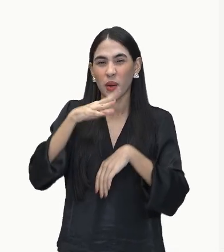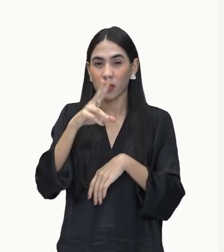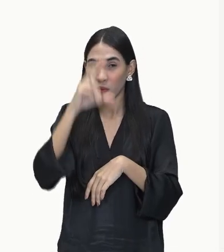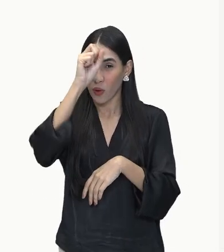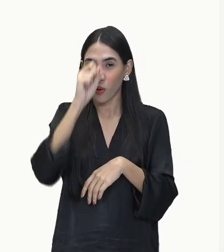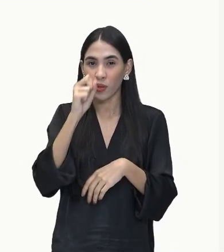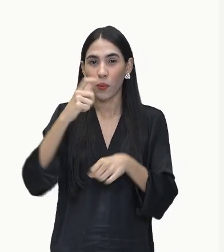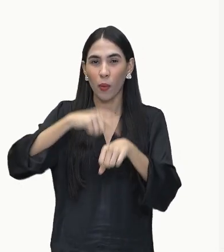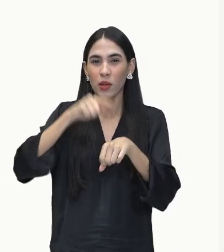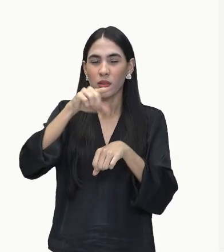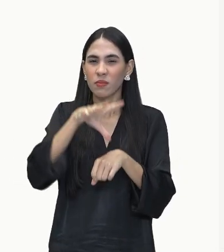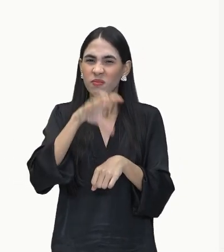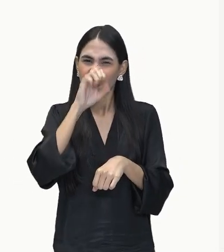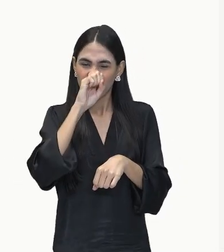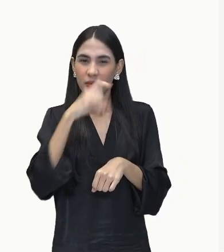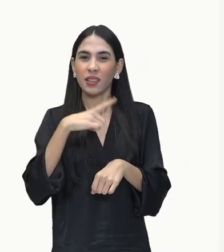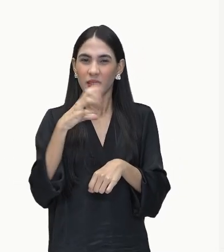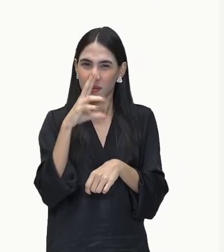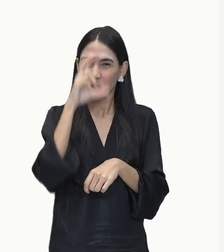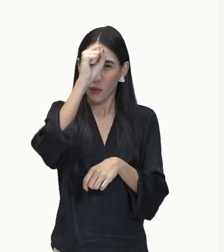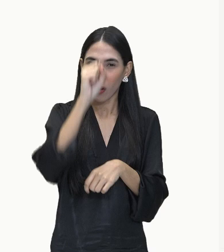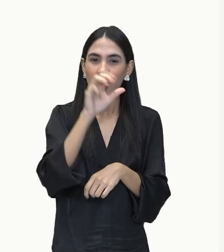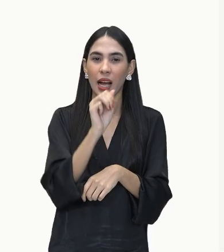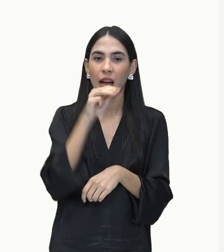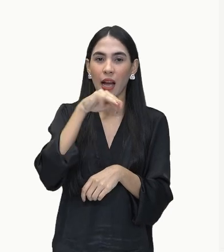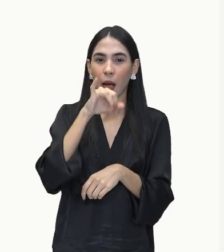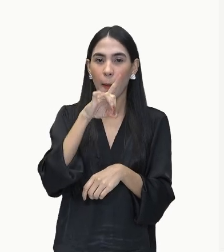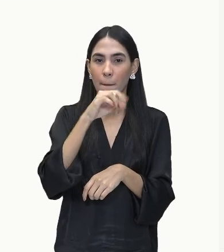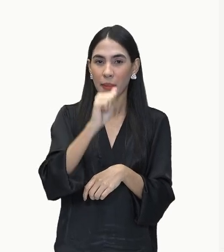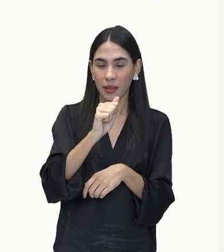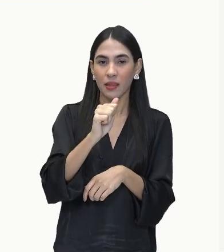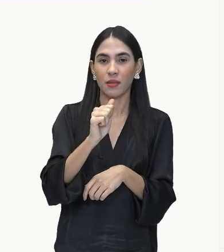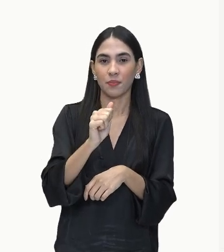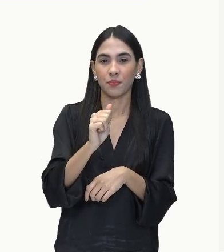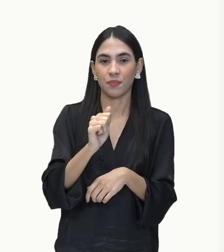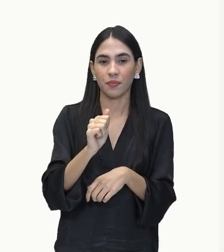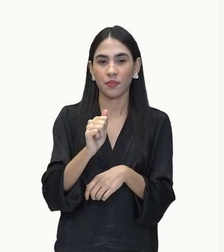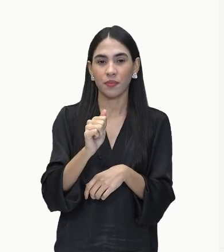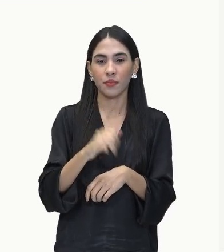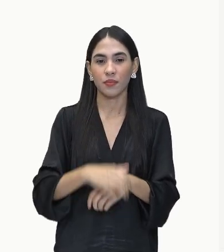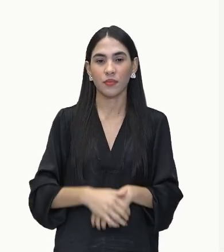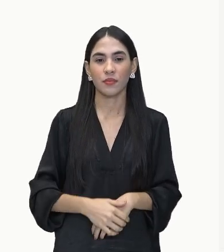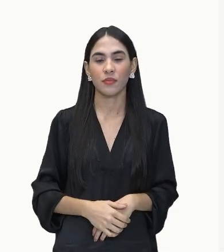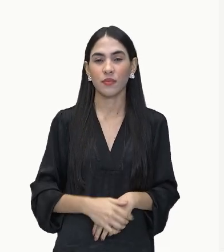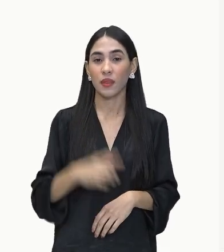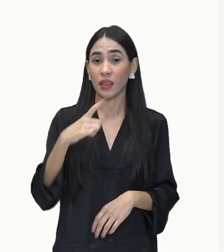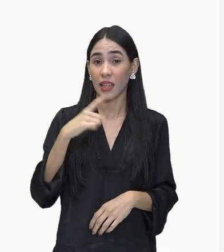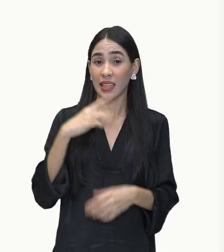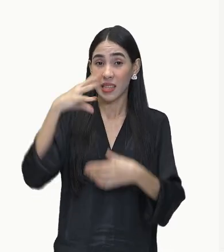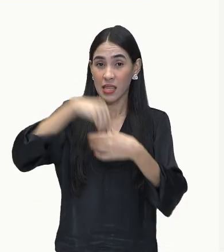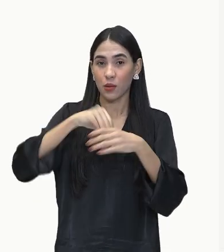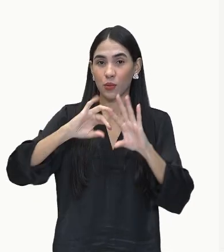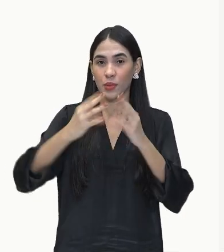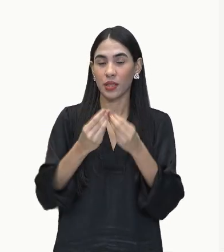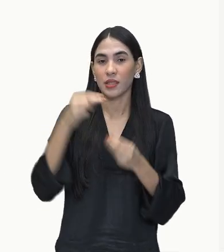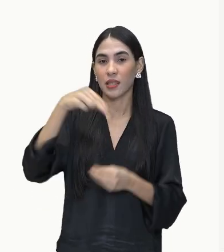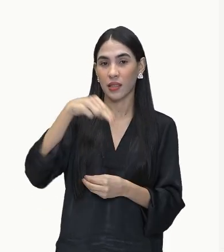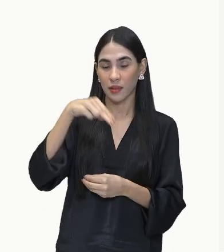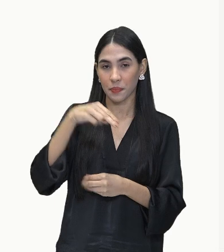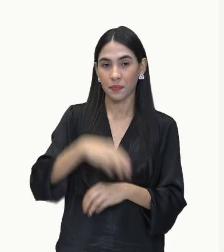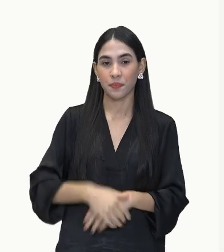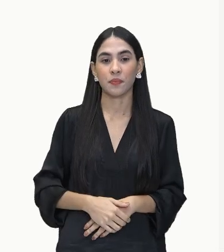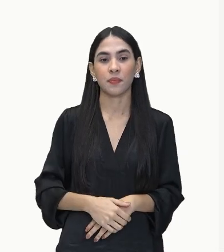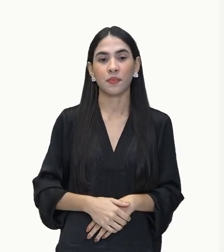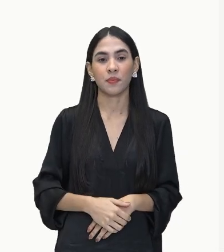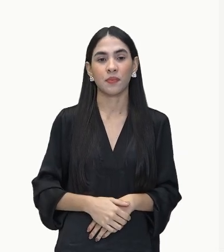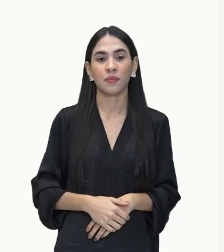cheiro, tem o cheiro forte de amida, né? Tem o cheiro forte ali do composto que tem o nitrogênio. Além